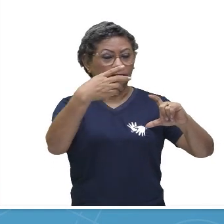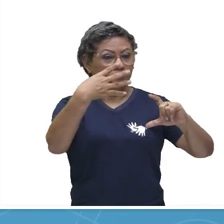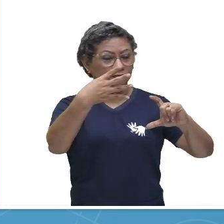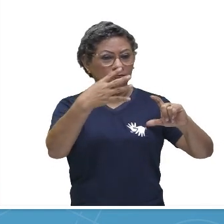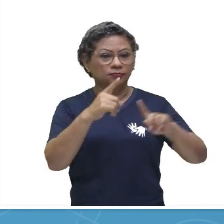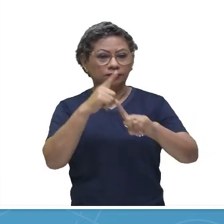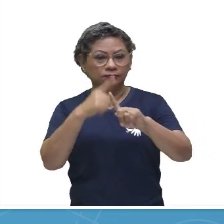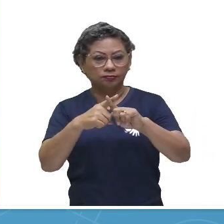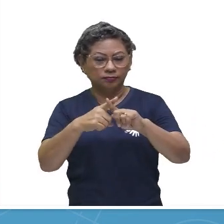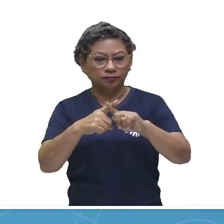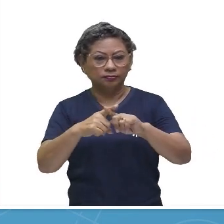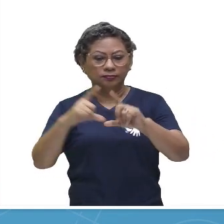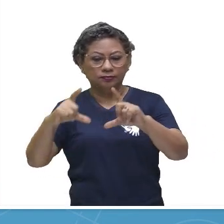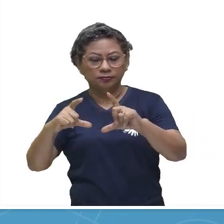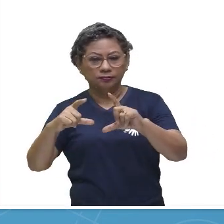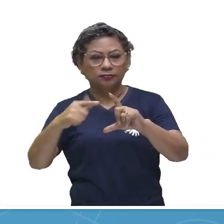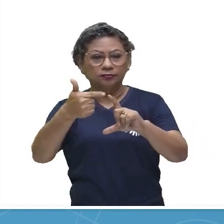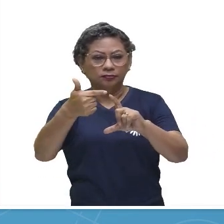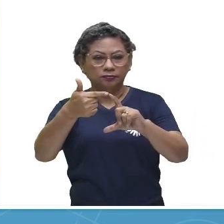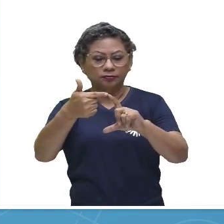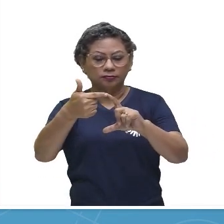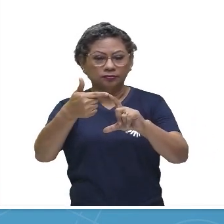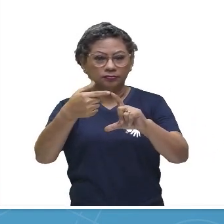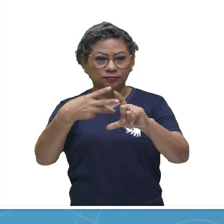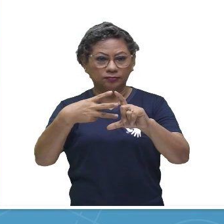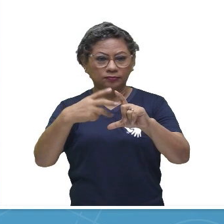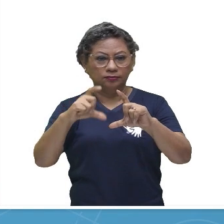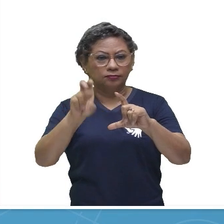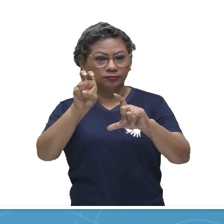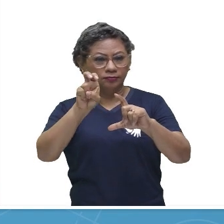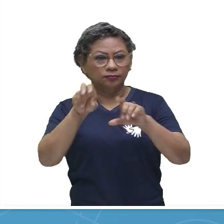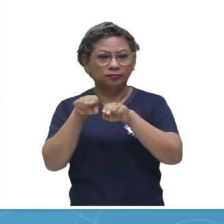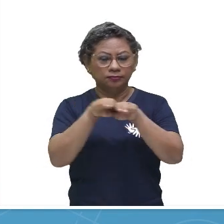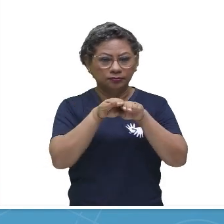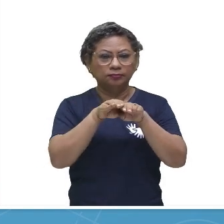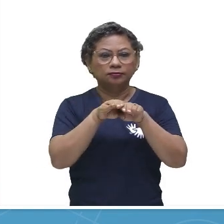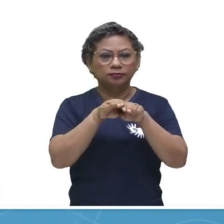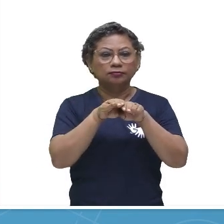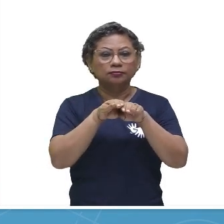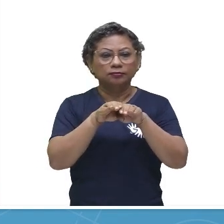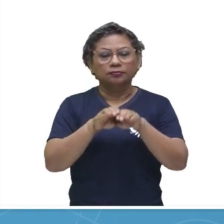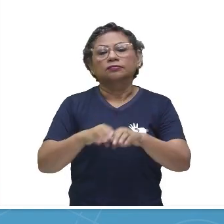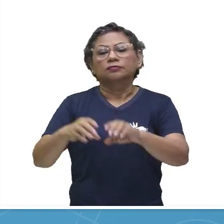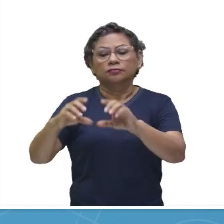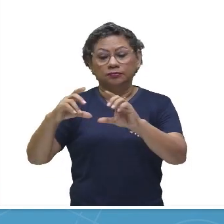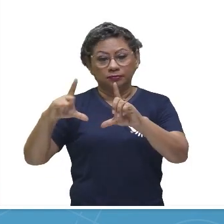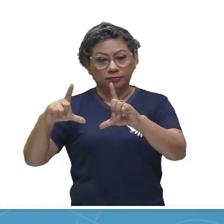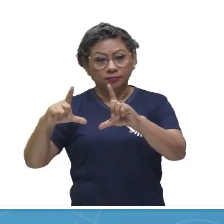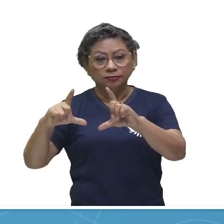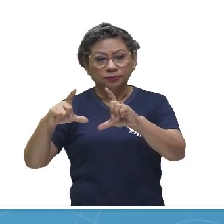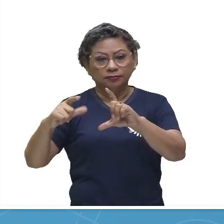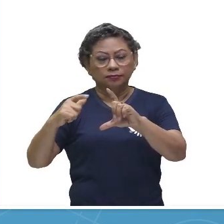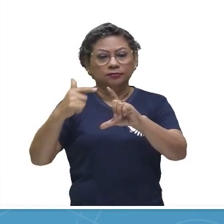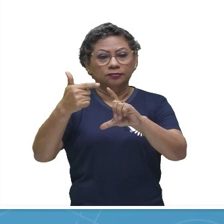o 2/3, correto? E efetua a soma entre os expoentes. 4 mais 5, 9. Observe que nesse